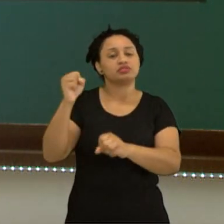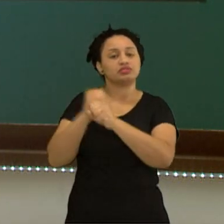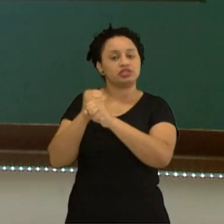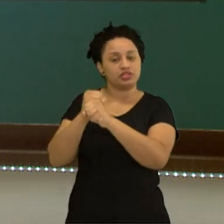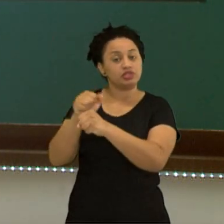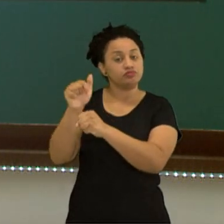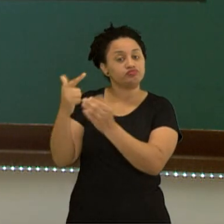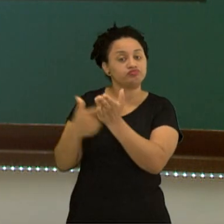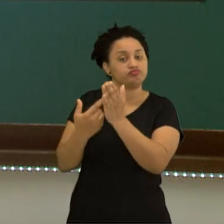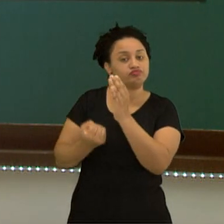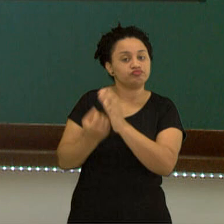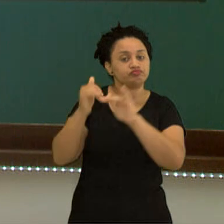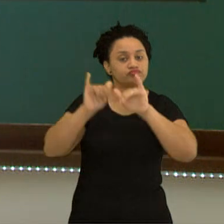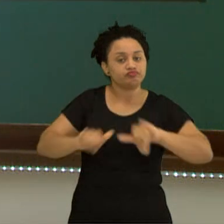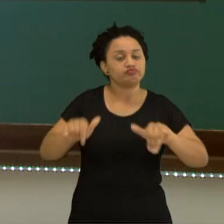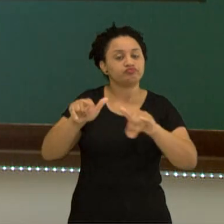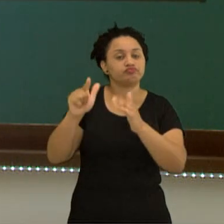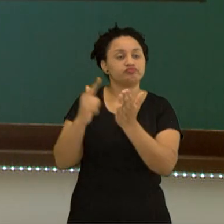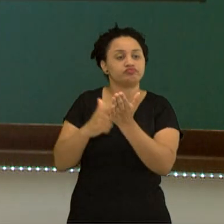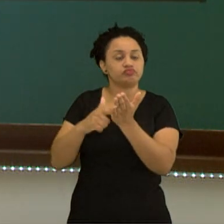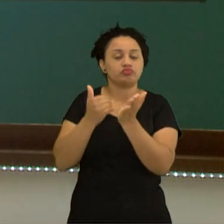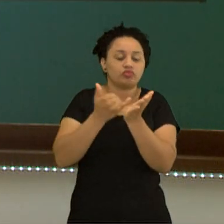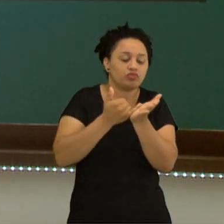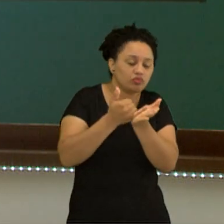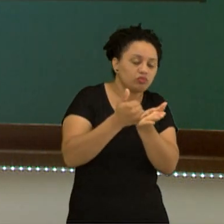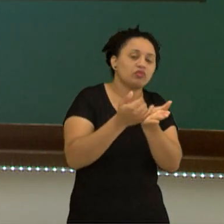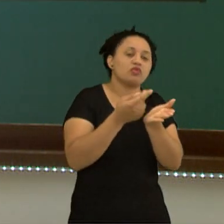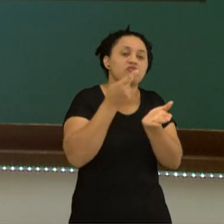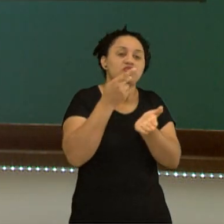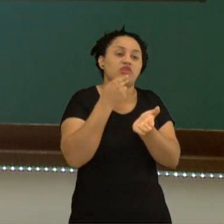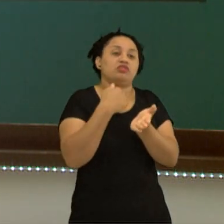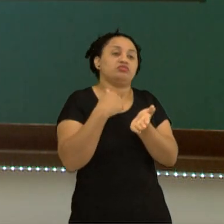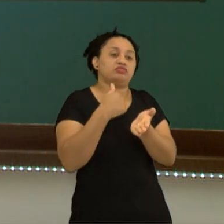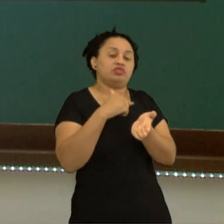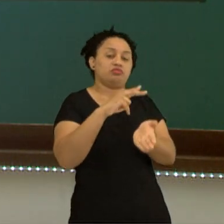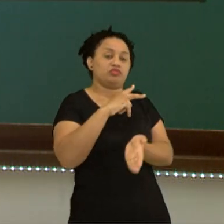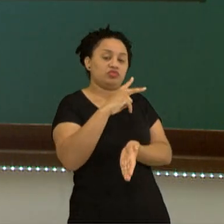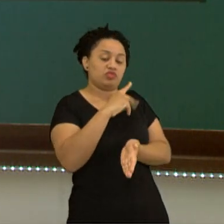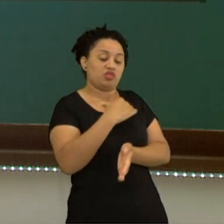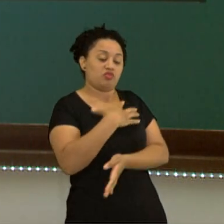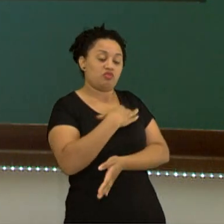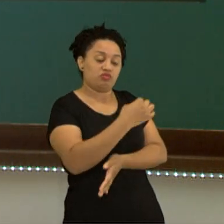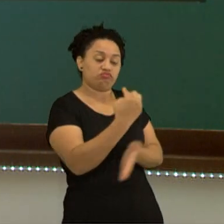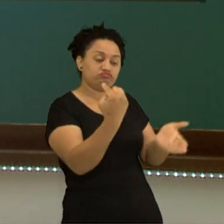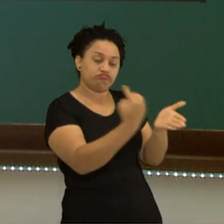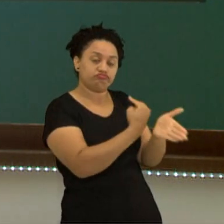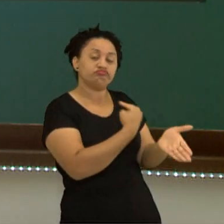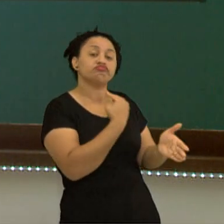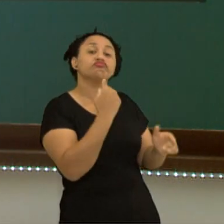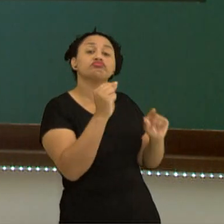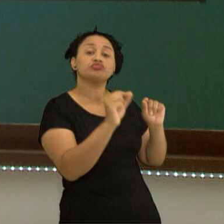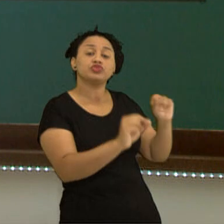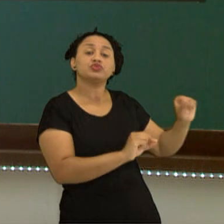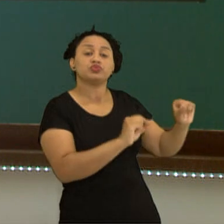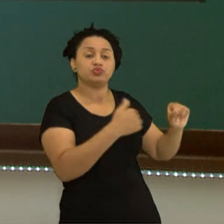Alice, ela faz uma introdução trazendo uma questão pessoal, em que o filho dela questionou